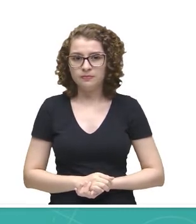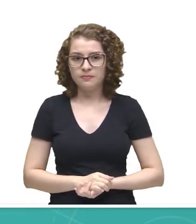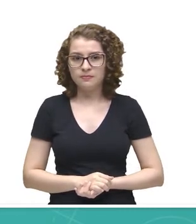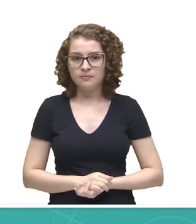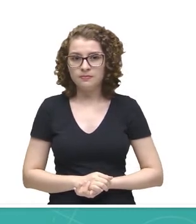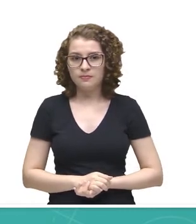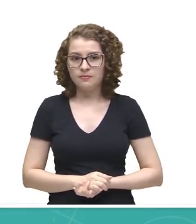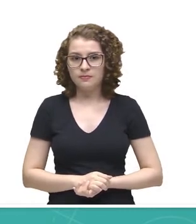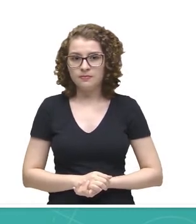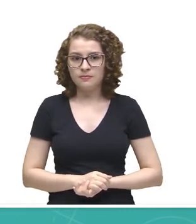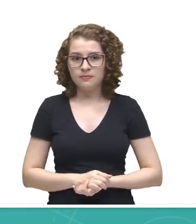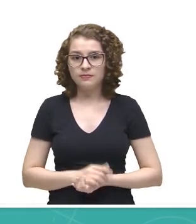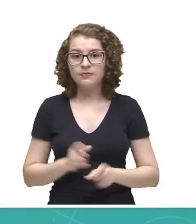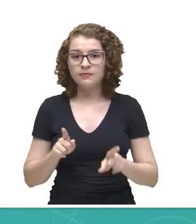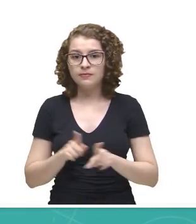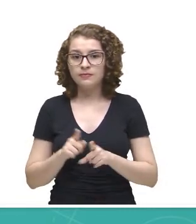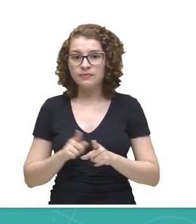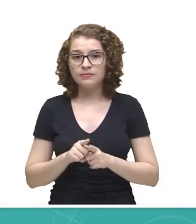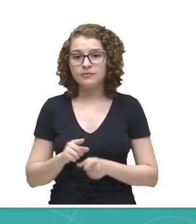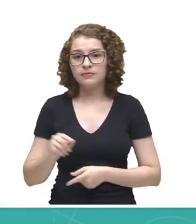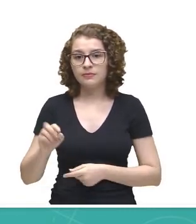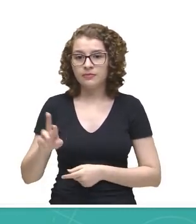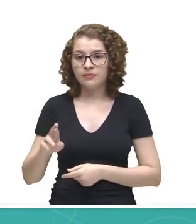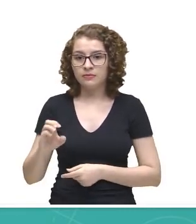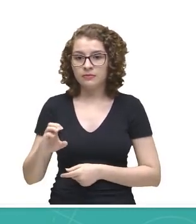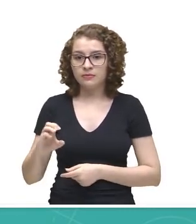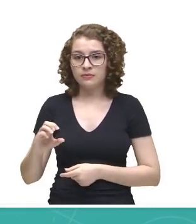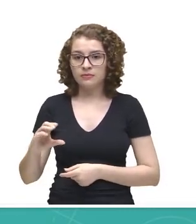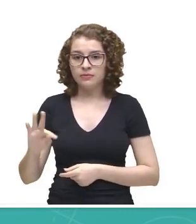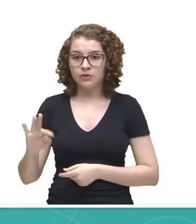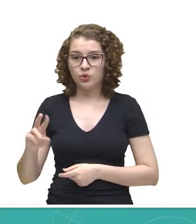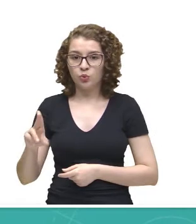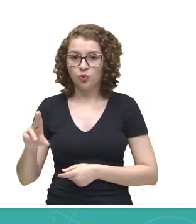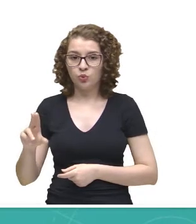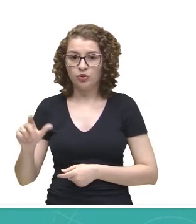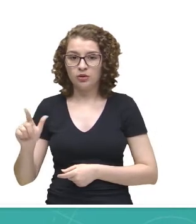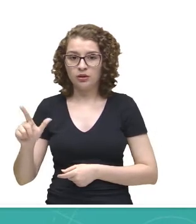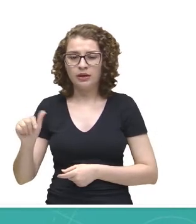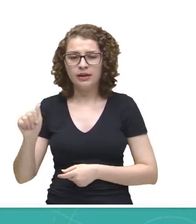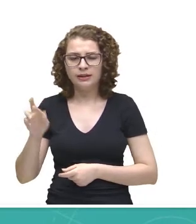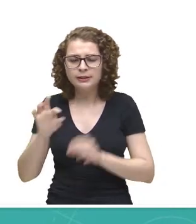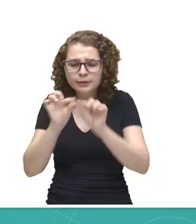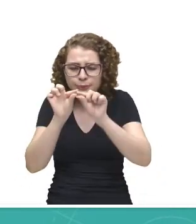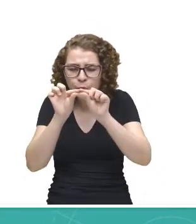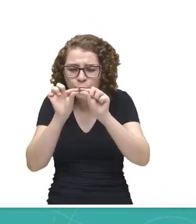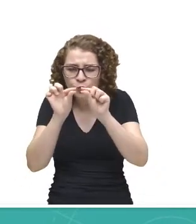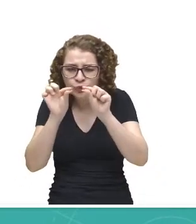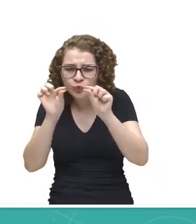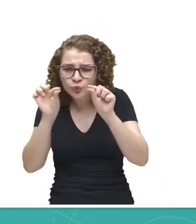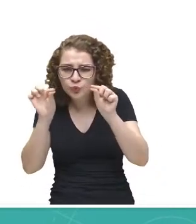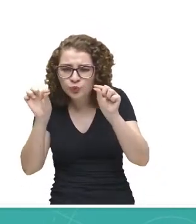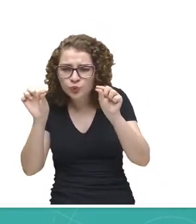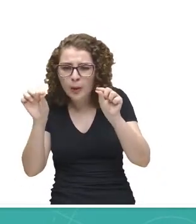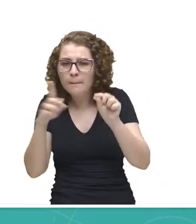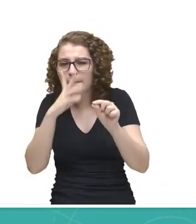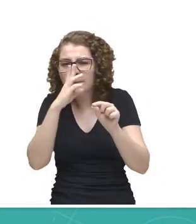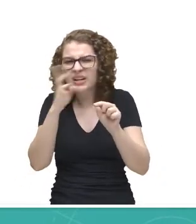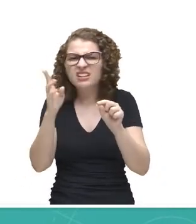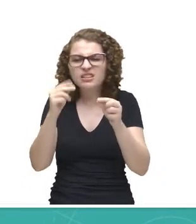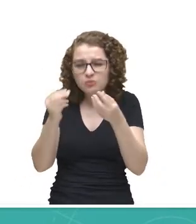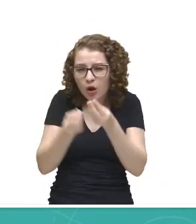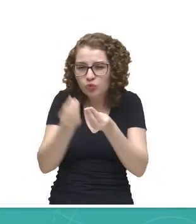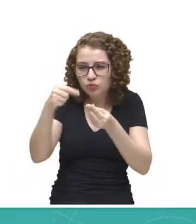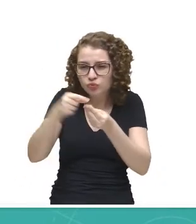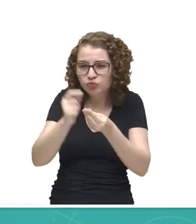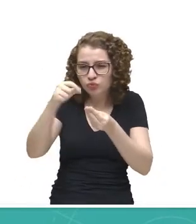gente tem também as reticulares, né? As fibras reticulares são mais fininhas e elas formam como se fosse uma costura nesse tecido, tá? Ela